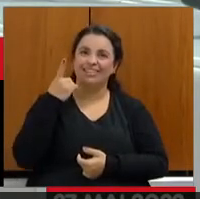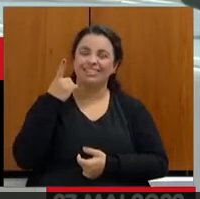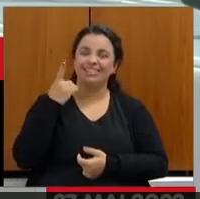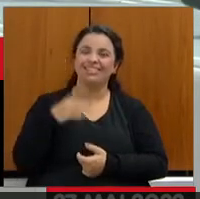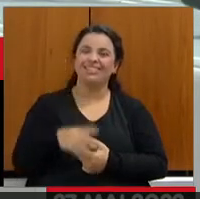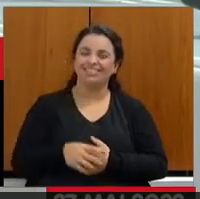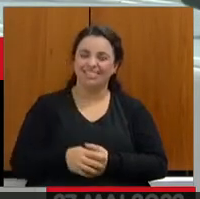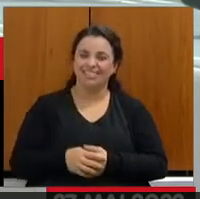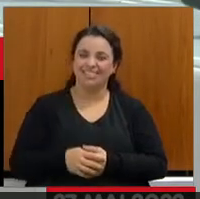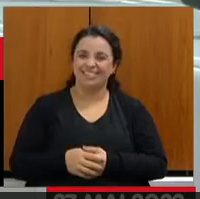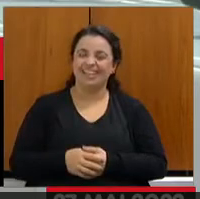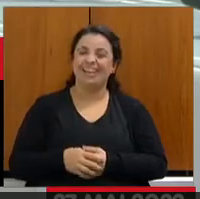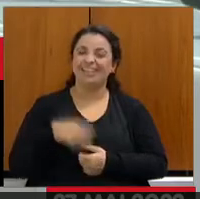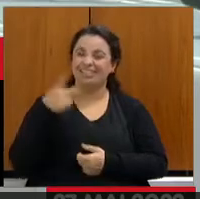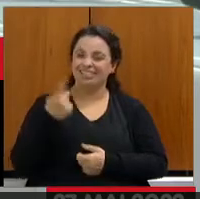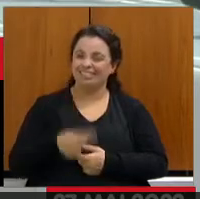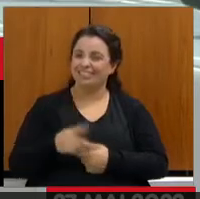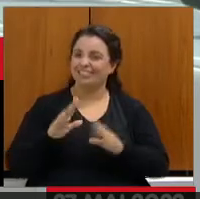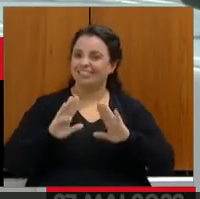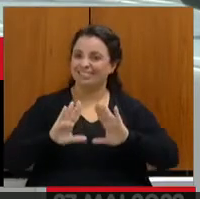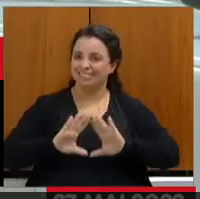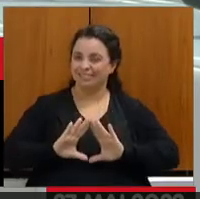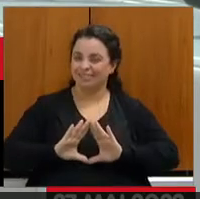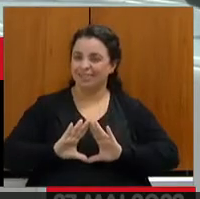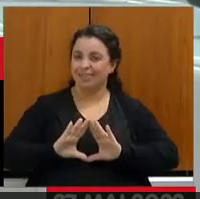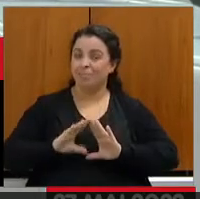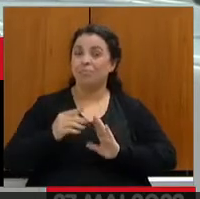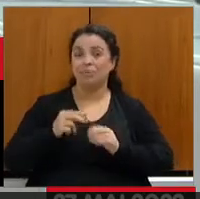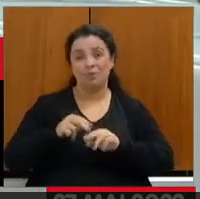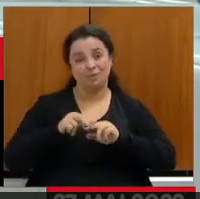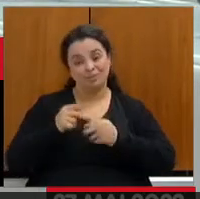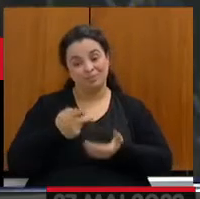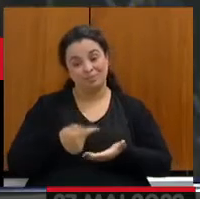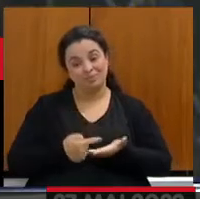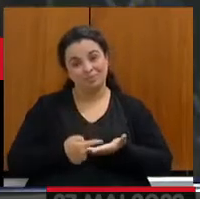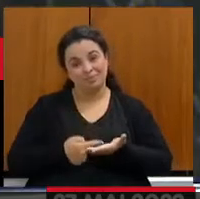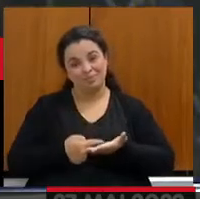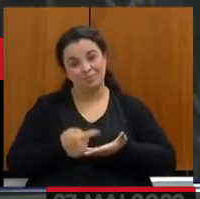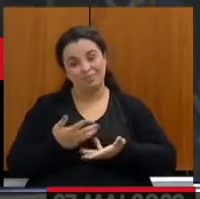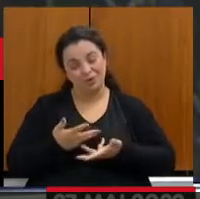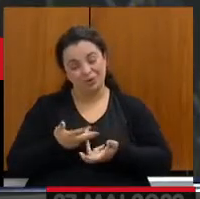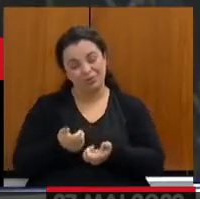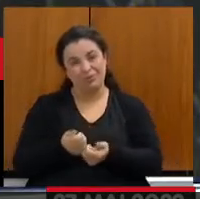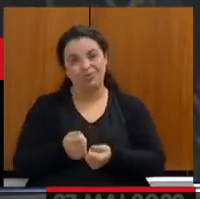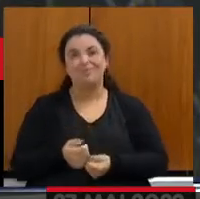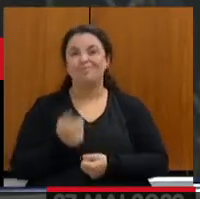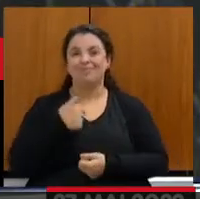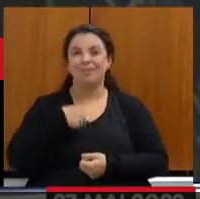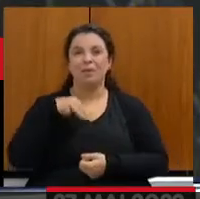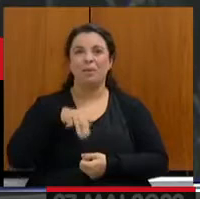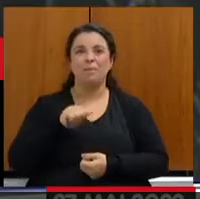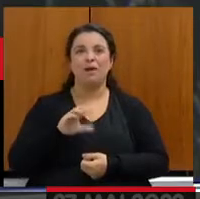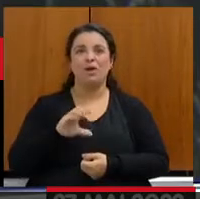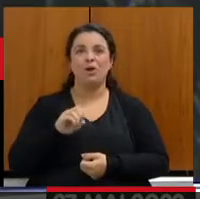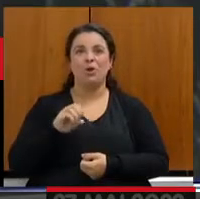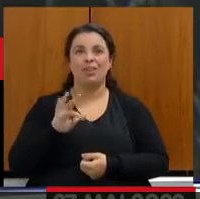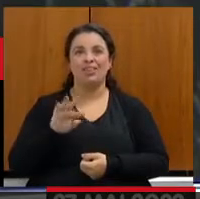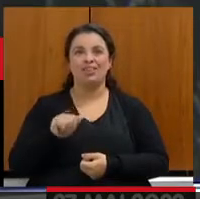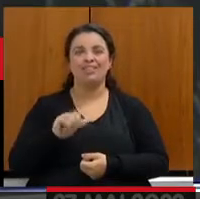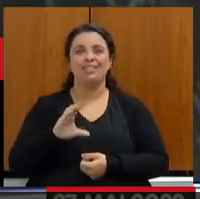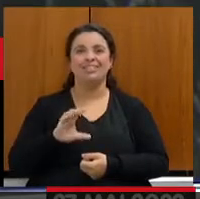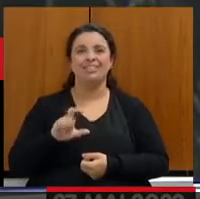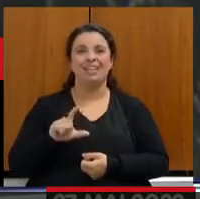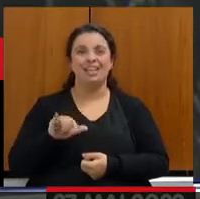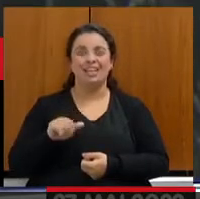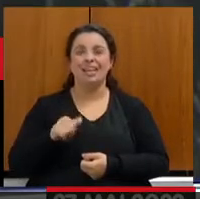deputadas né desta casa o convite Olá eu sou a makota Celinha Gonçalves Eu Sou